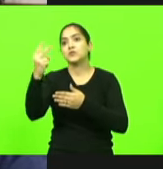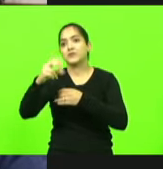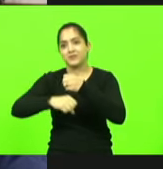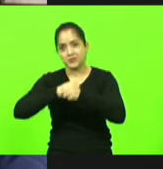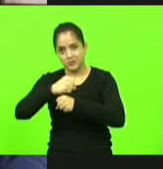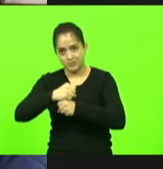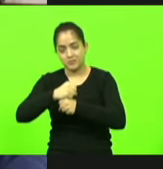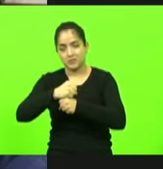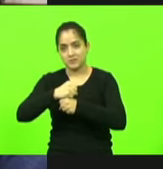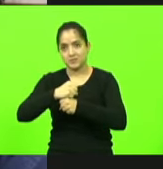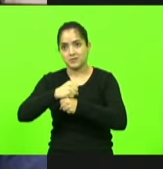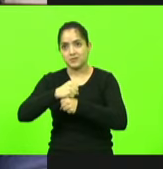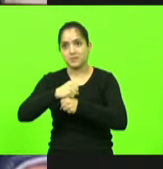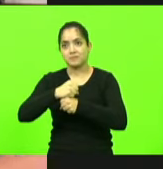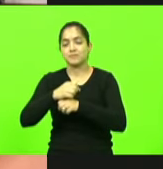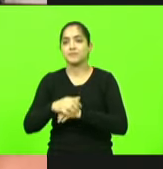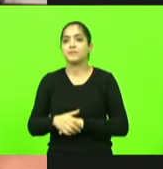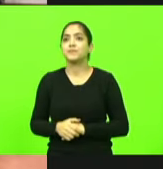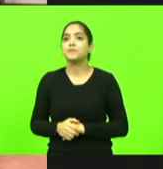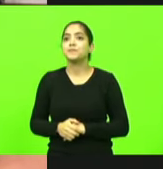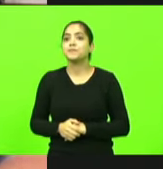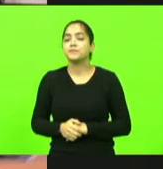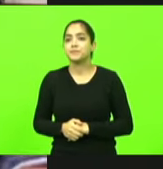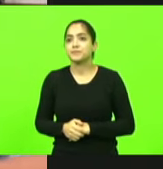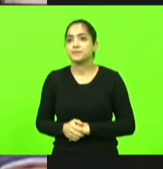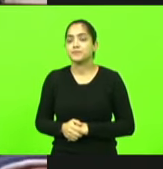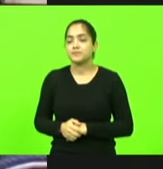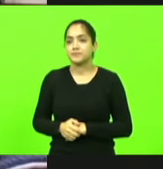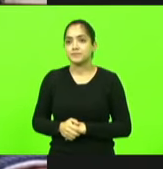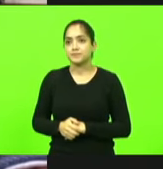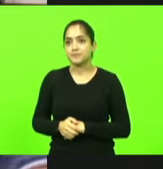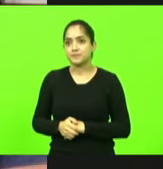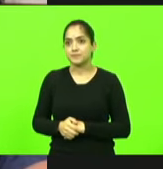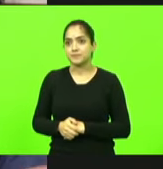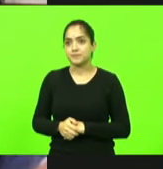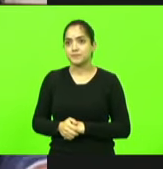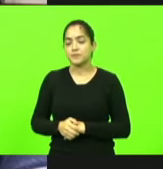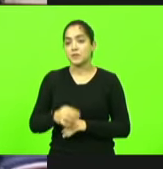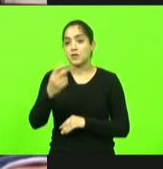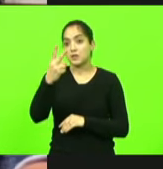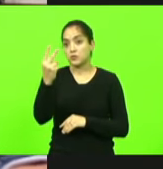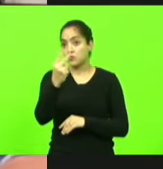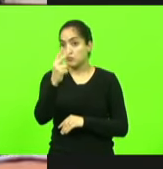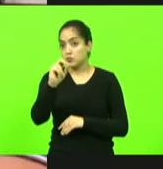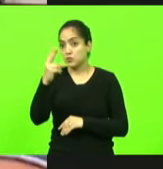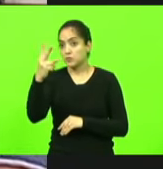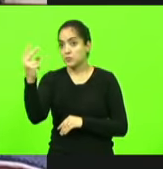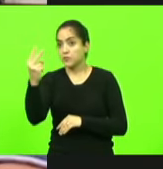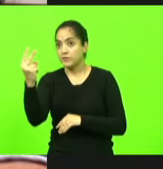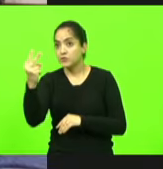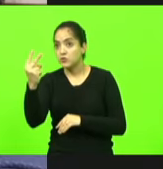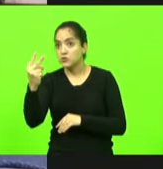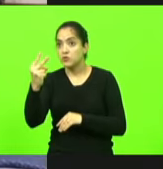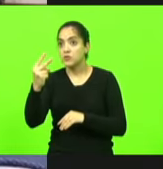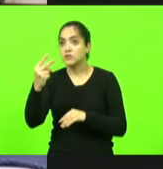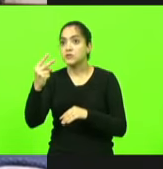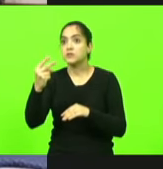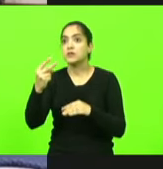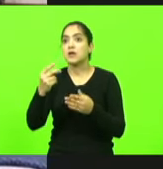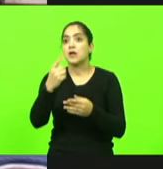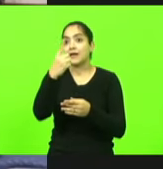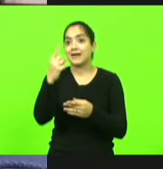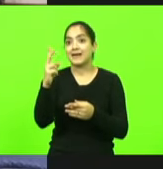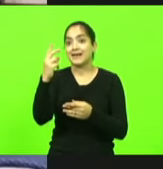1, e 50 milhões no segundo semestre do trecho 2022, o que vai fazer com que outros 14 quilômetros